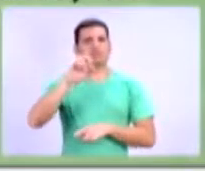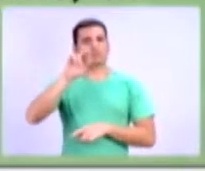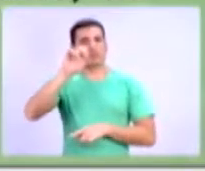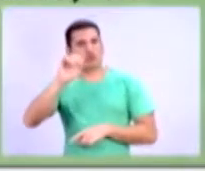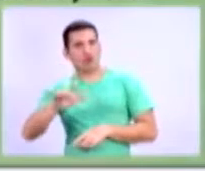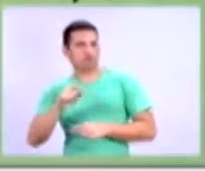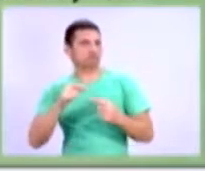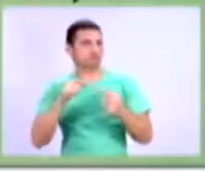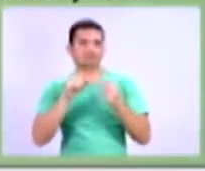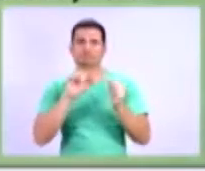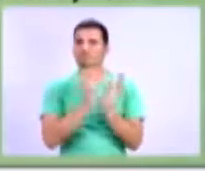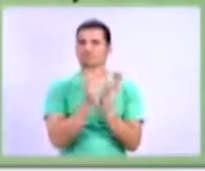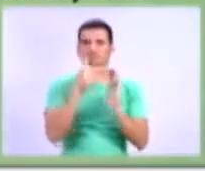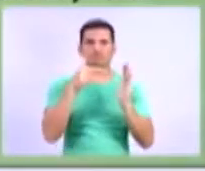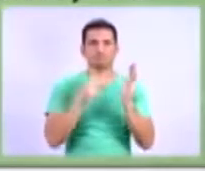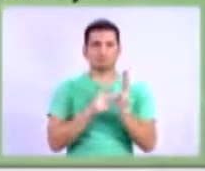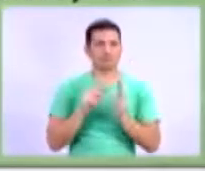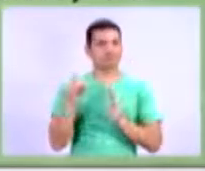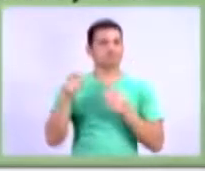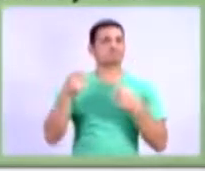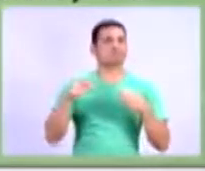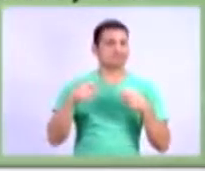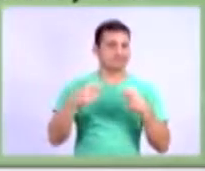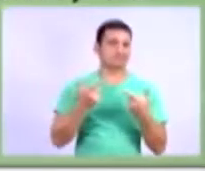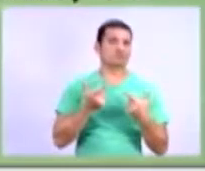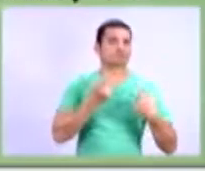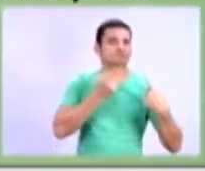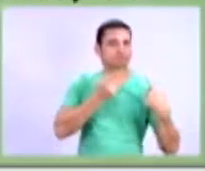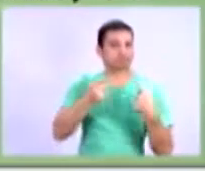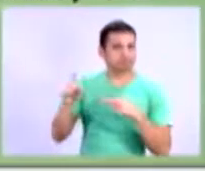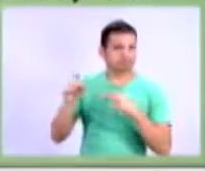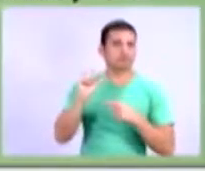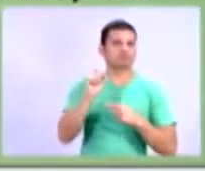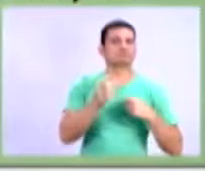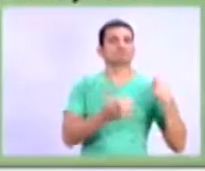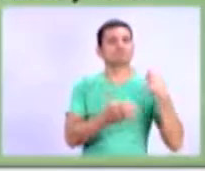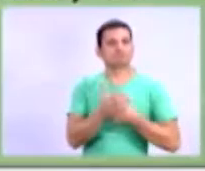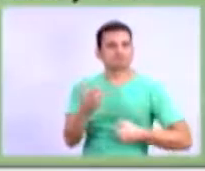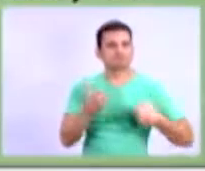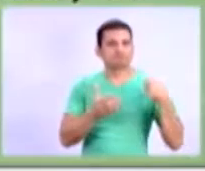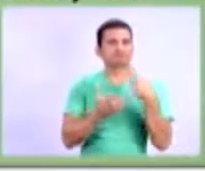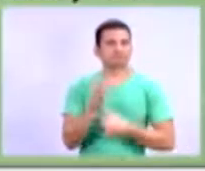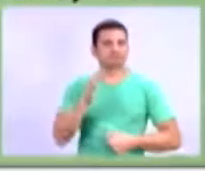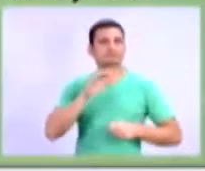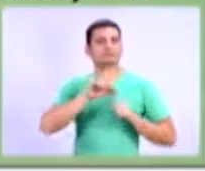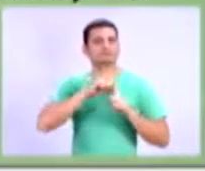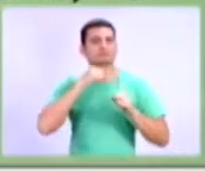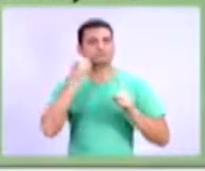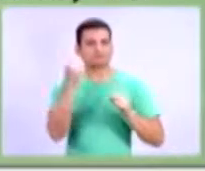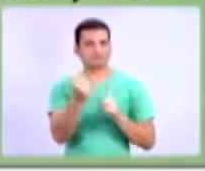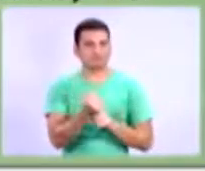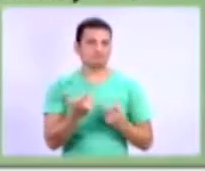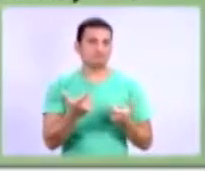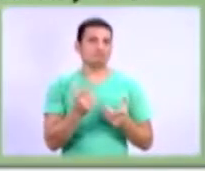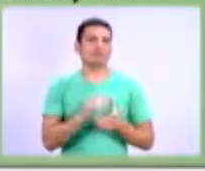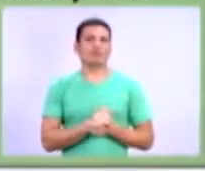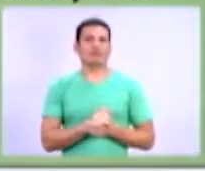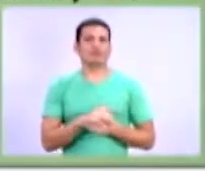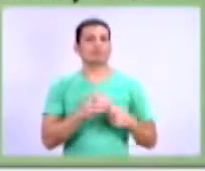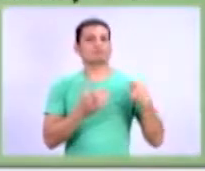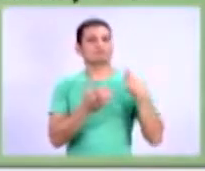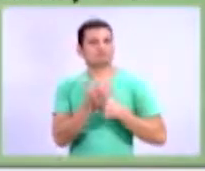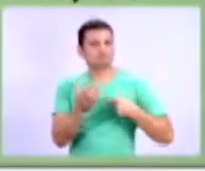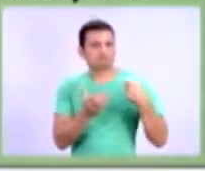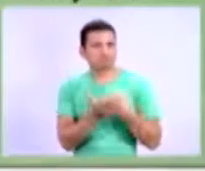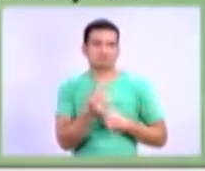práticas precisam ser combatidas através de lutas sociais, sejam lutas no campo ou